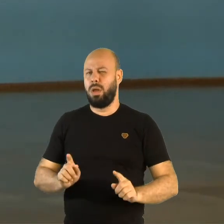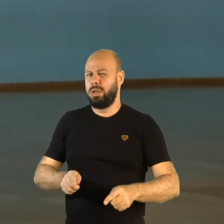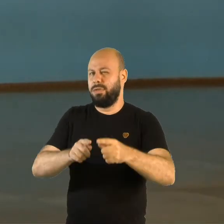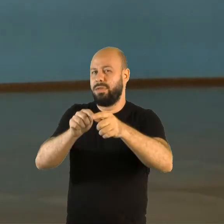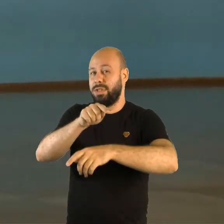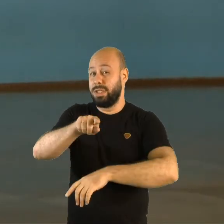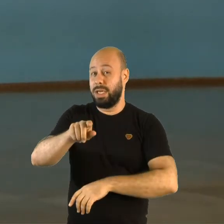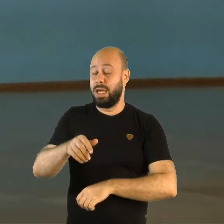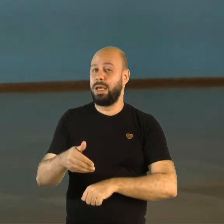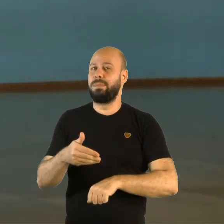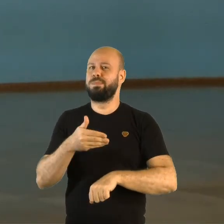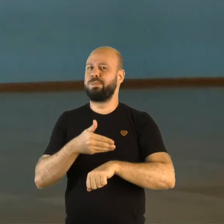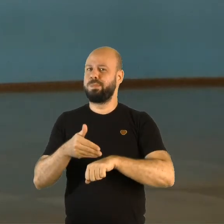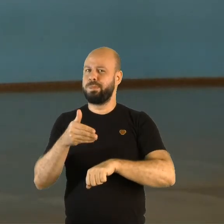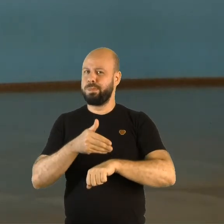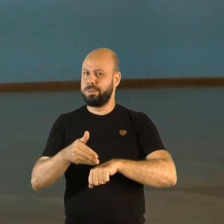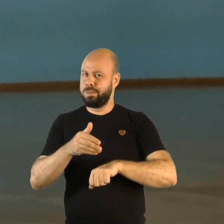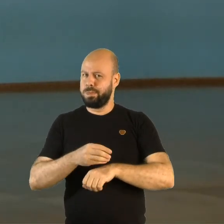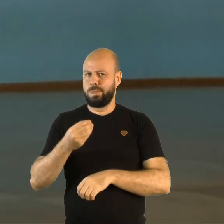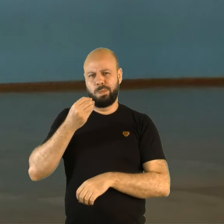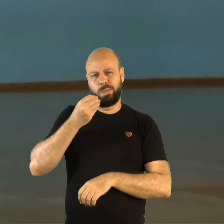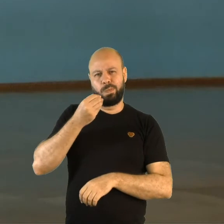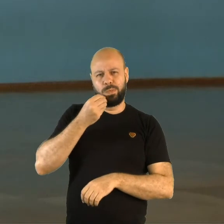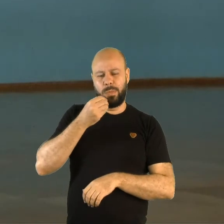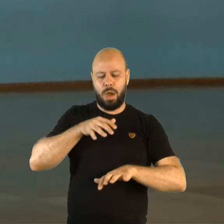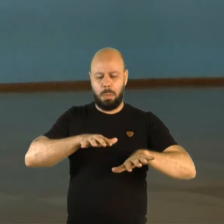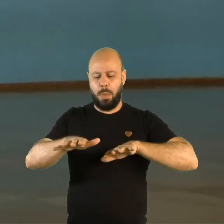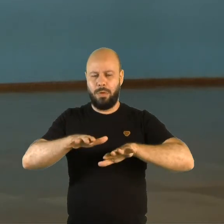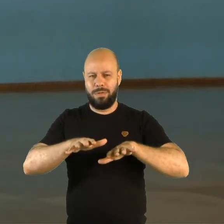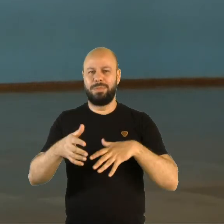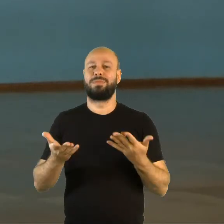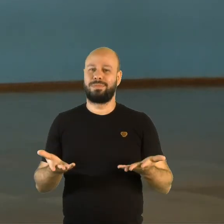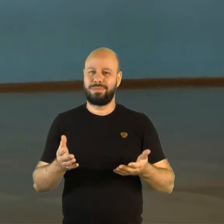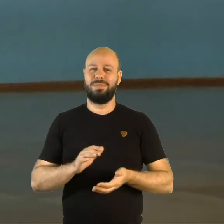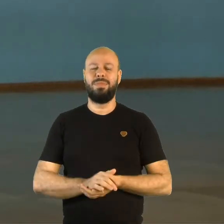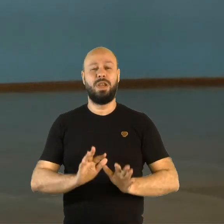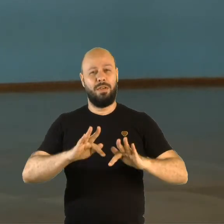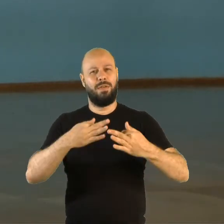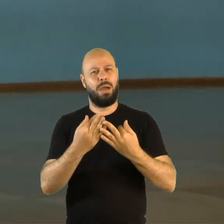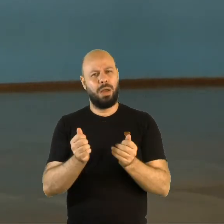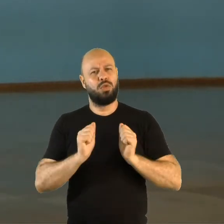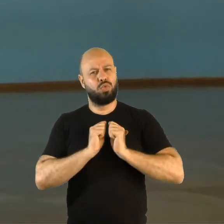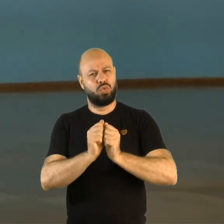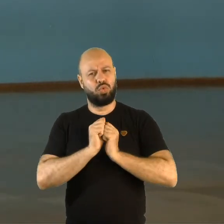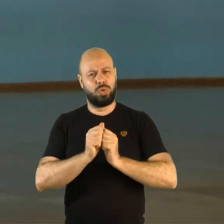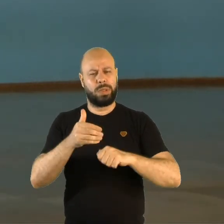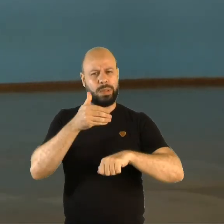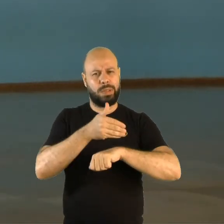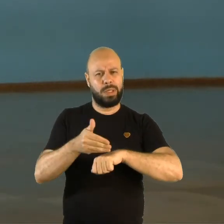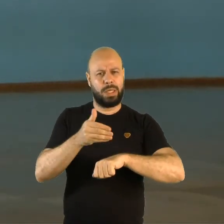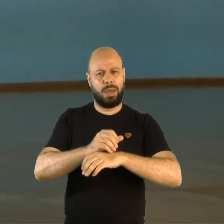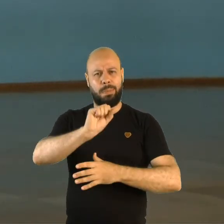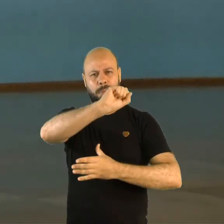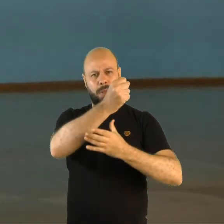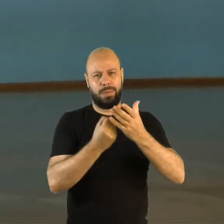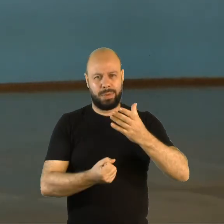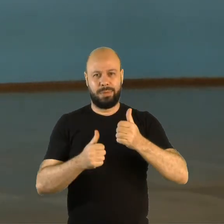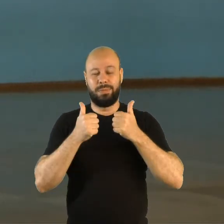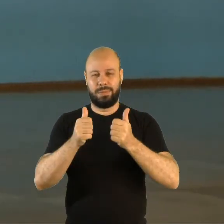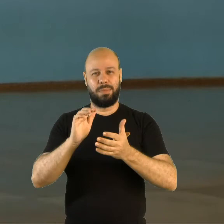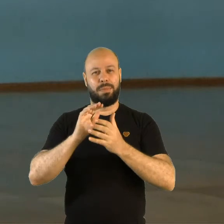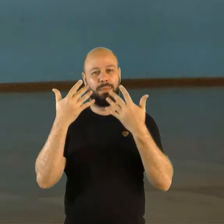vocês a tentarem fazer esses movimentos com os seus familiares em casa e treinar um pouquinho da modalidade basquetebol